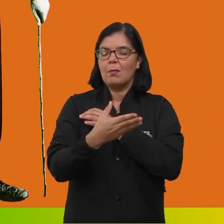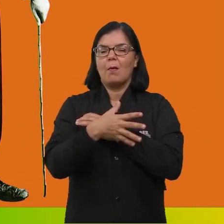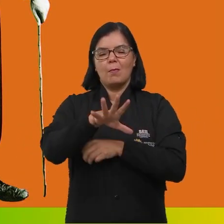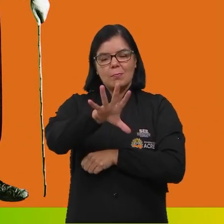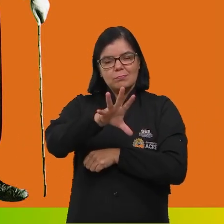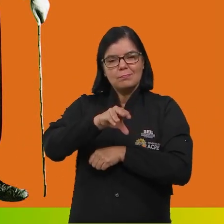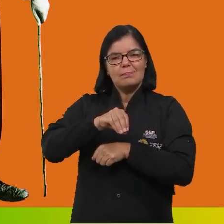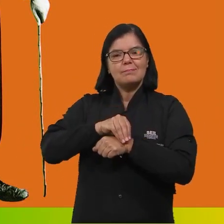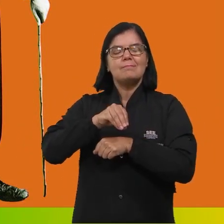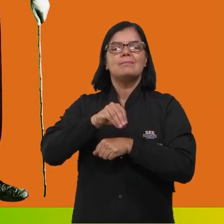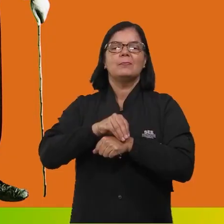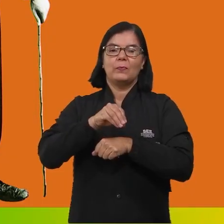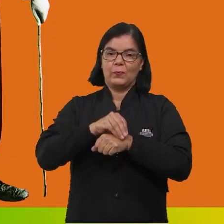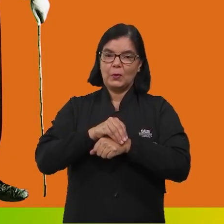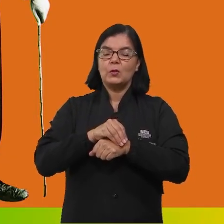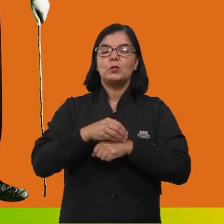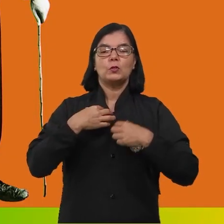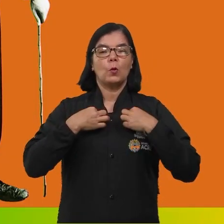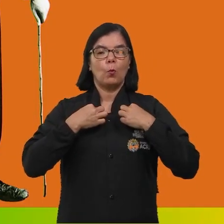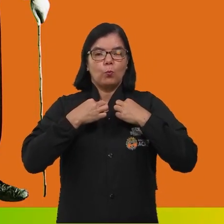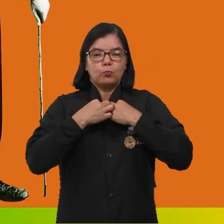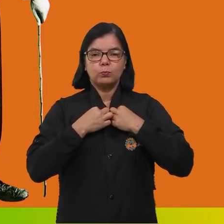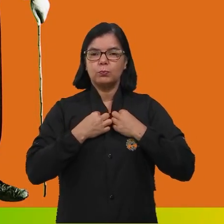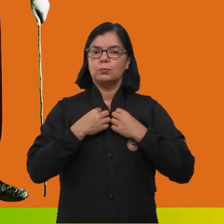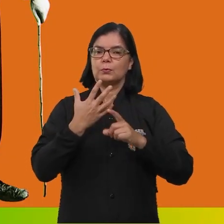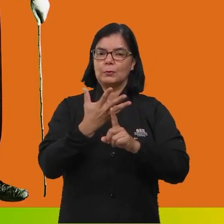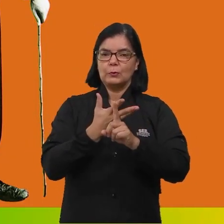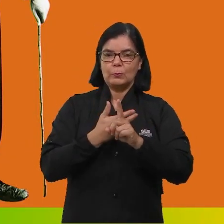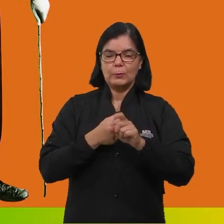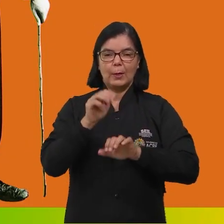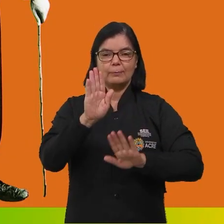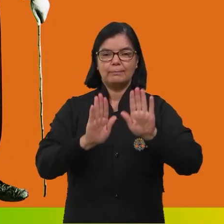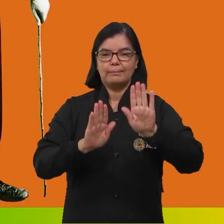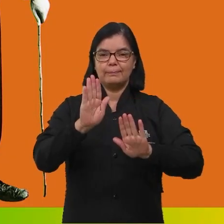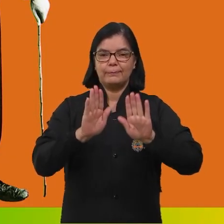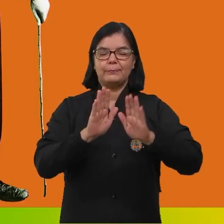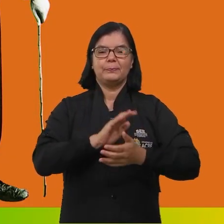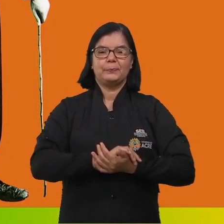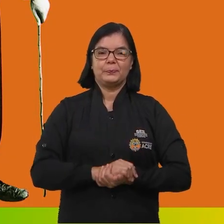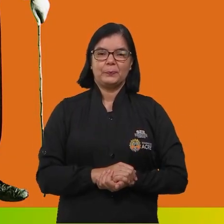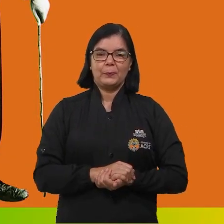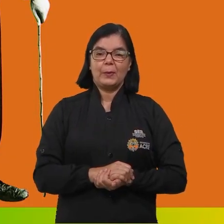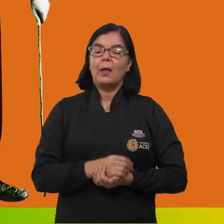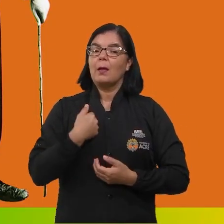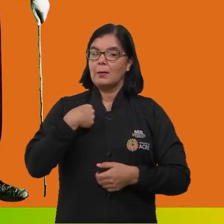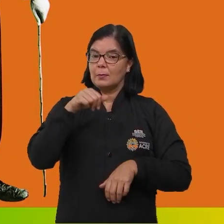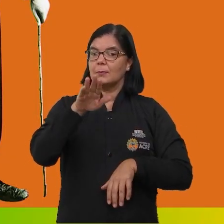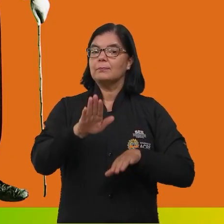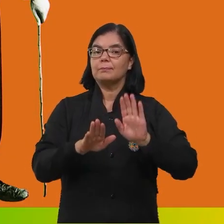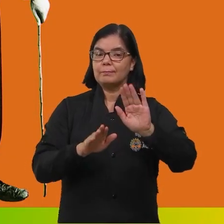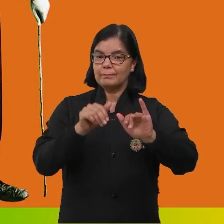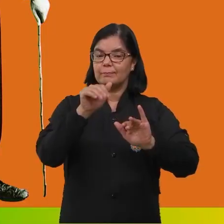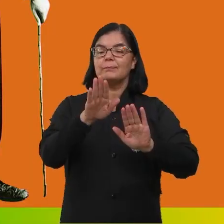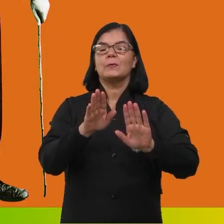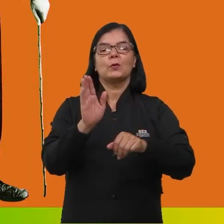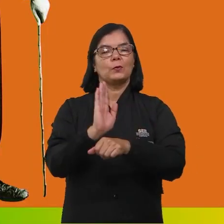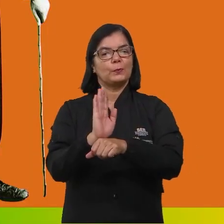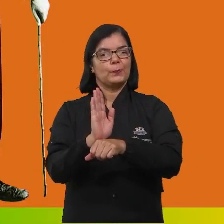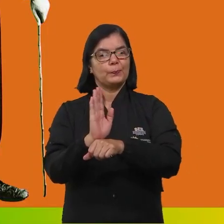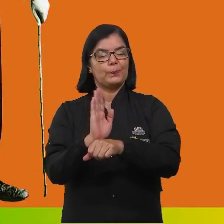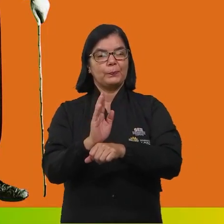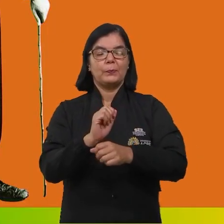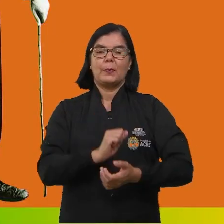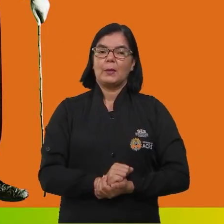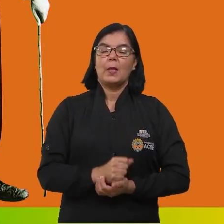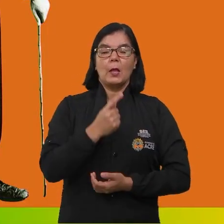incorporar cenários e figurinos à arte da pantomima, da mímica e também no cinema.